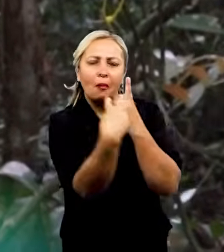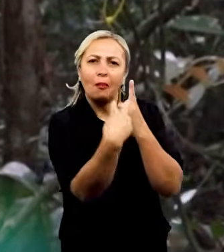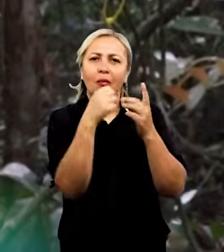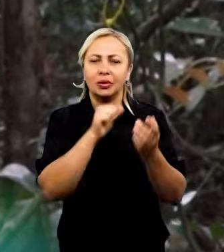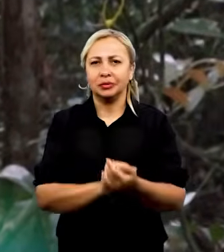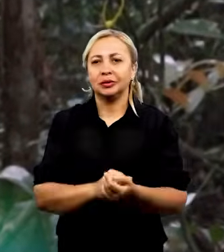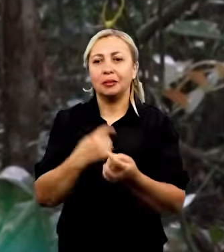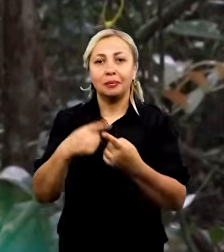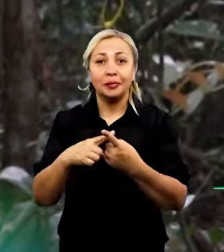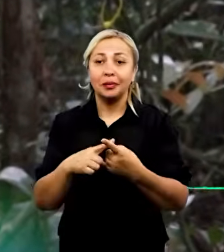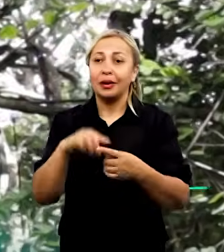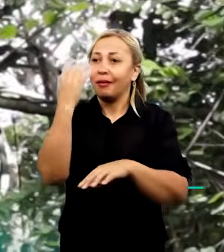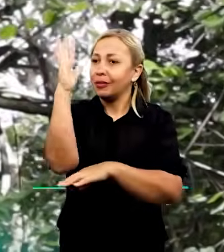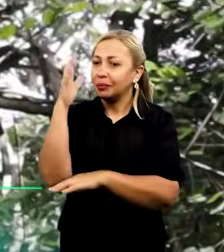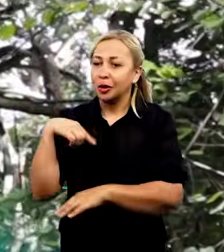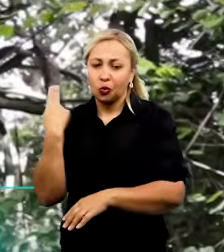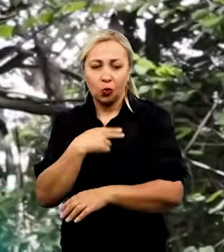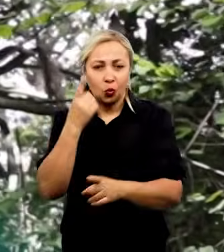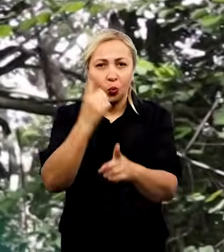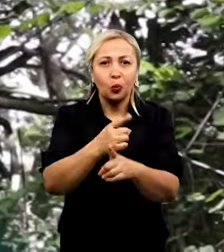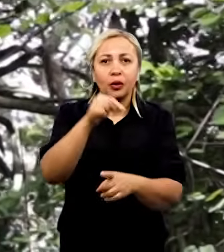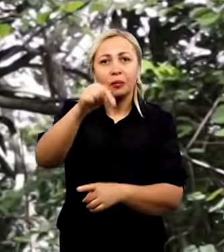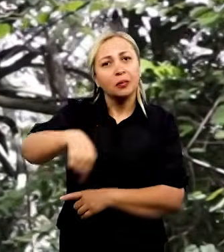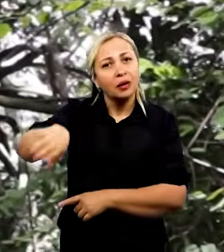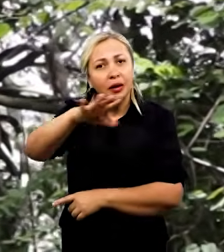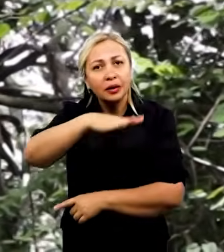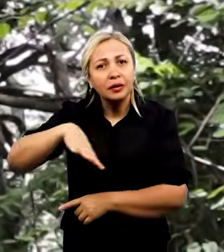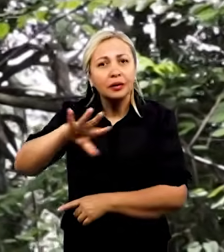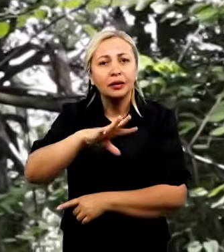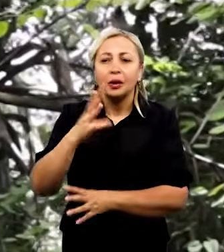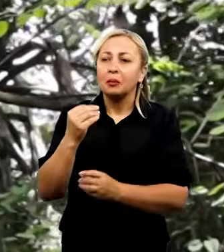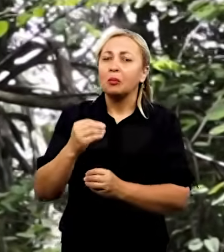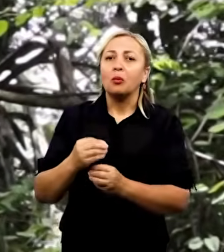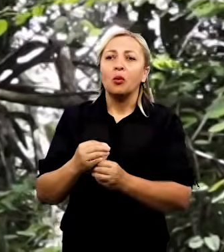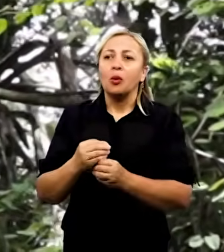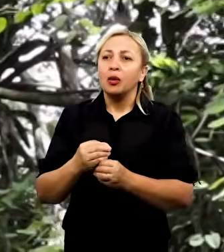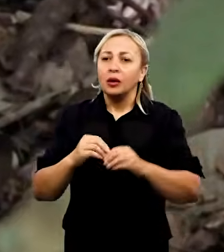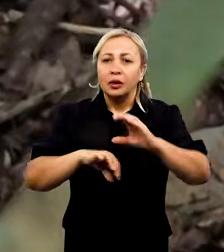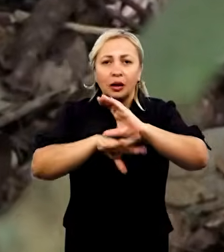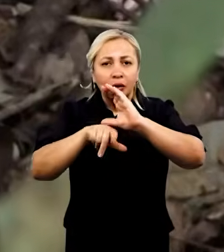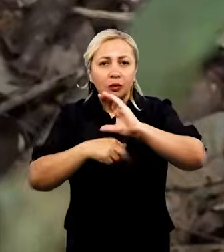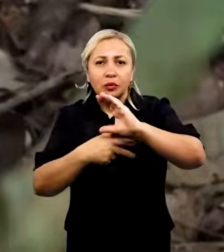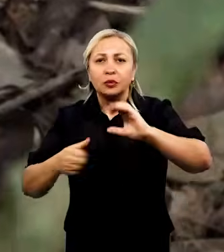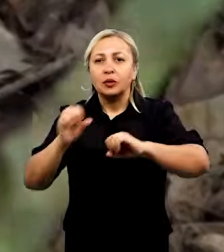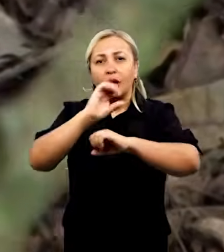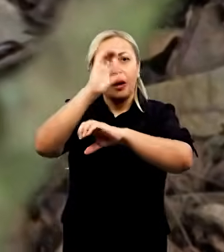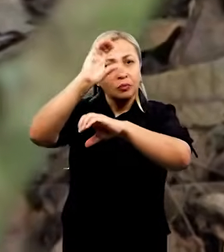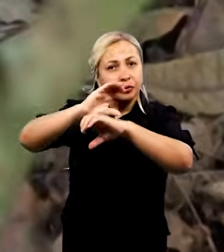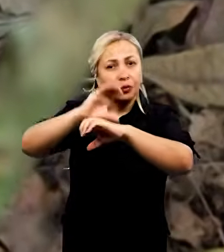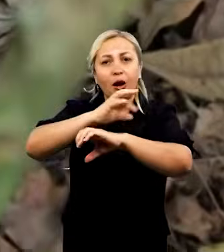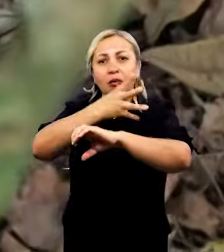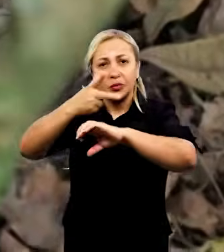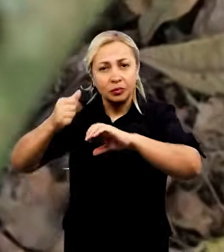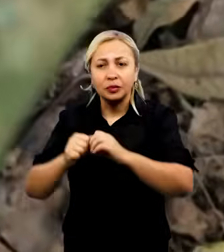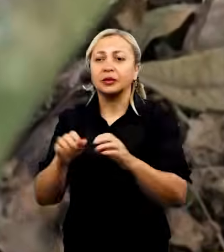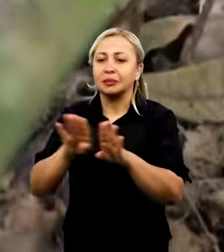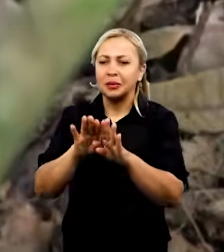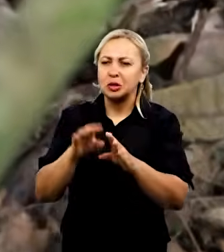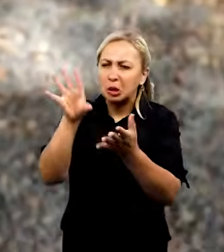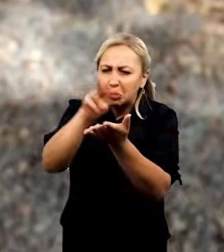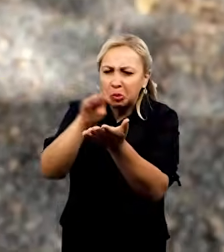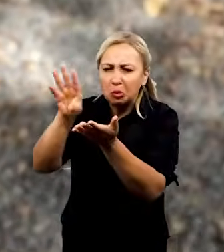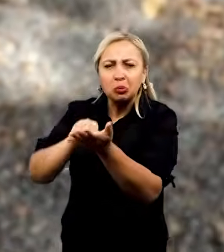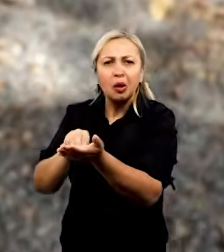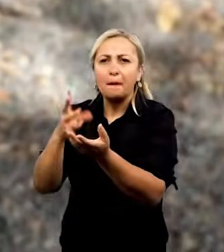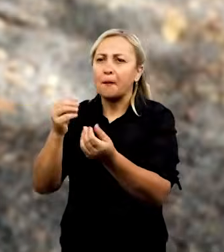vista botânico. As espécies que a gente encontra aqui, a quantidade de espécies que a gente encontra já é um valor que surpreende.